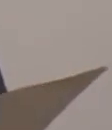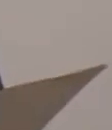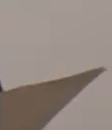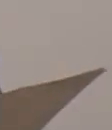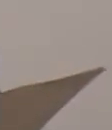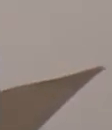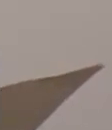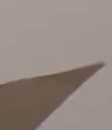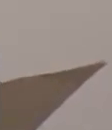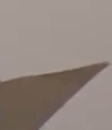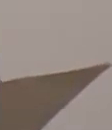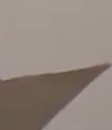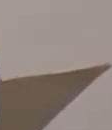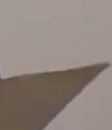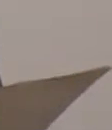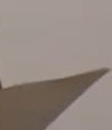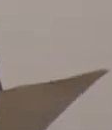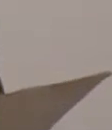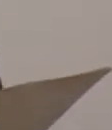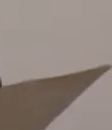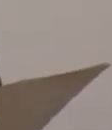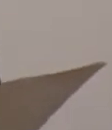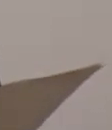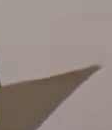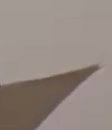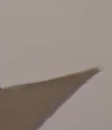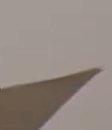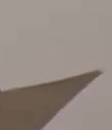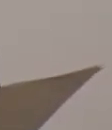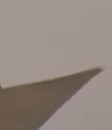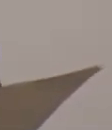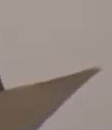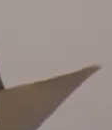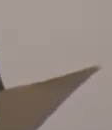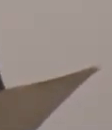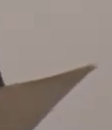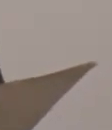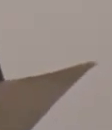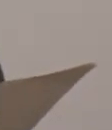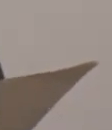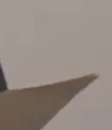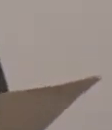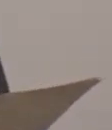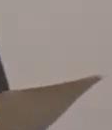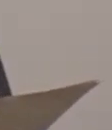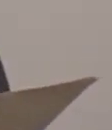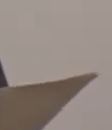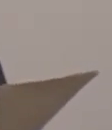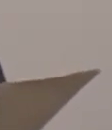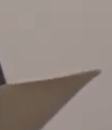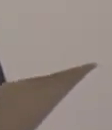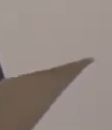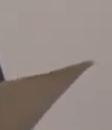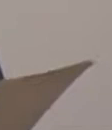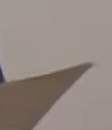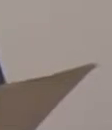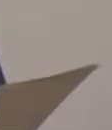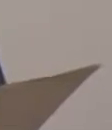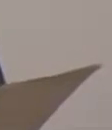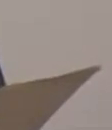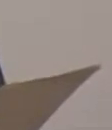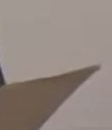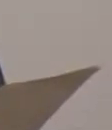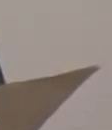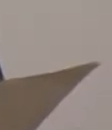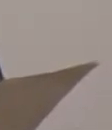conselho, né? O Conselho Tutelar, o Sindijoias, a Faculdade de Ciências Aplicadas, a